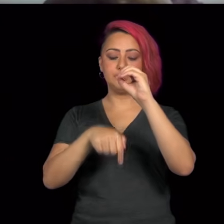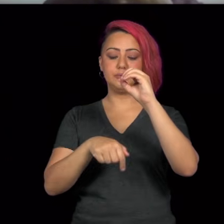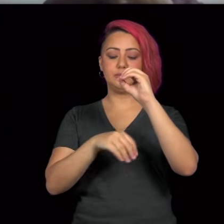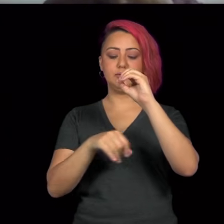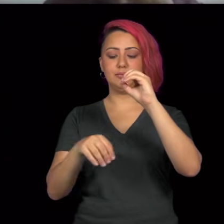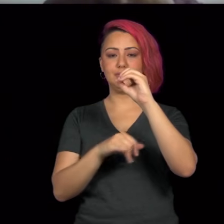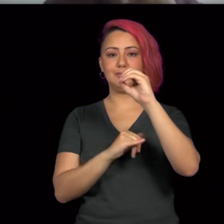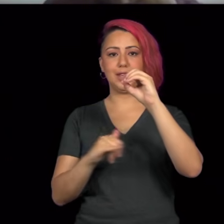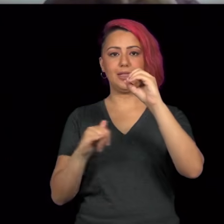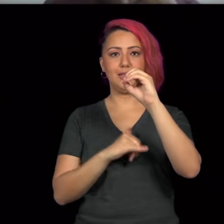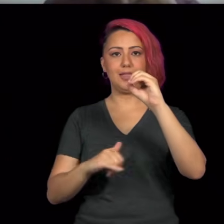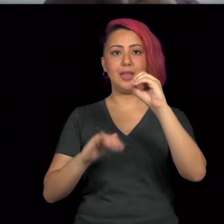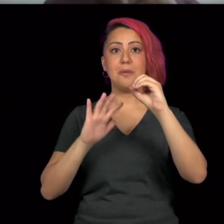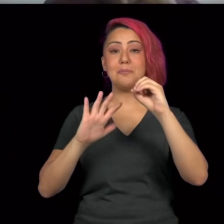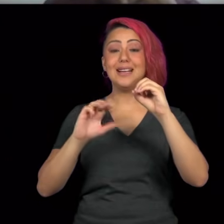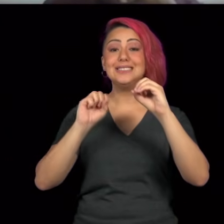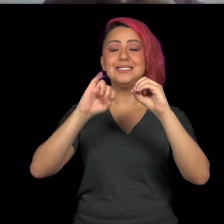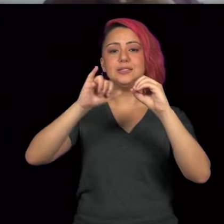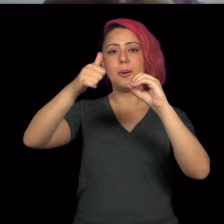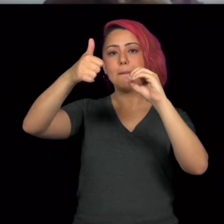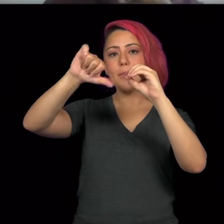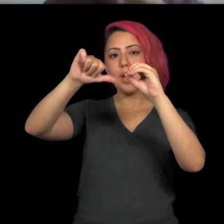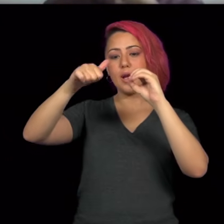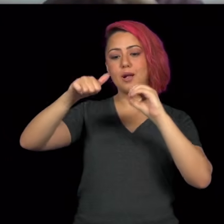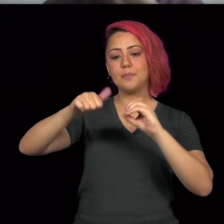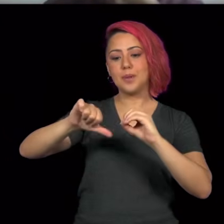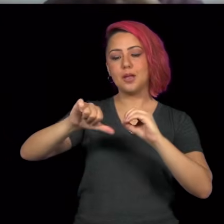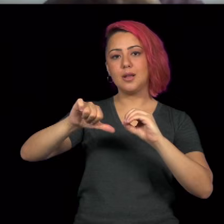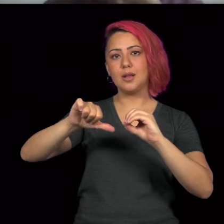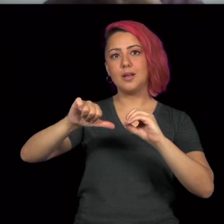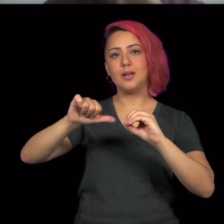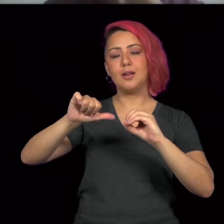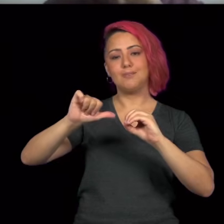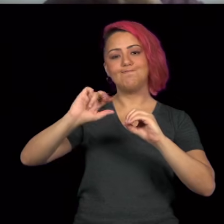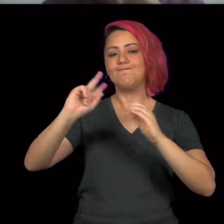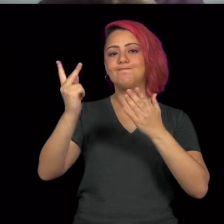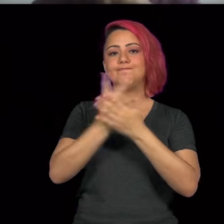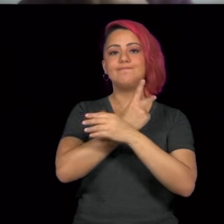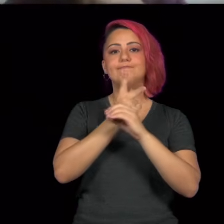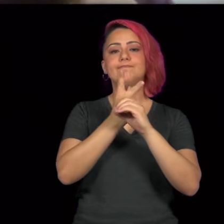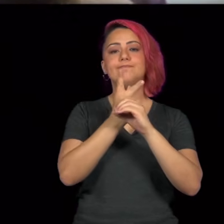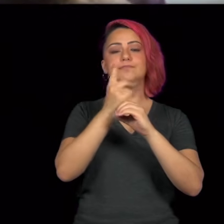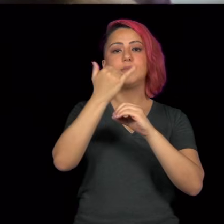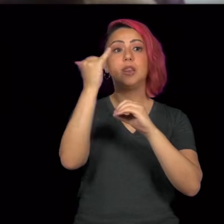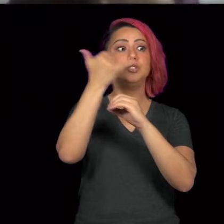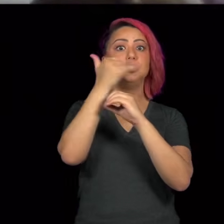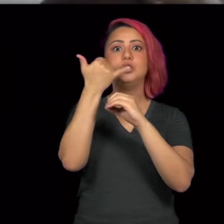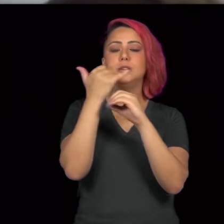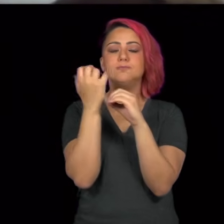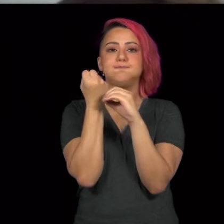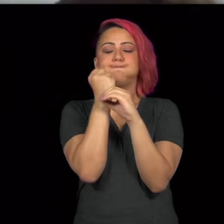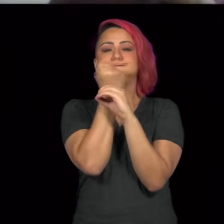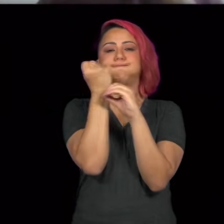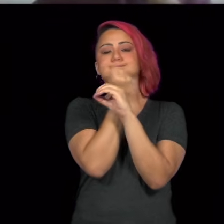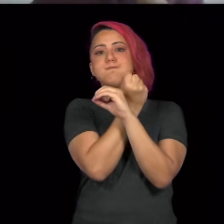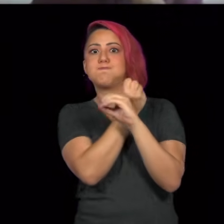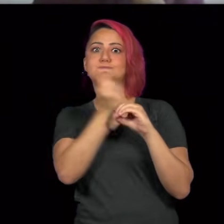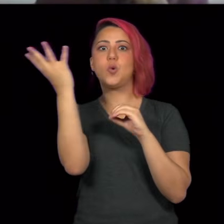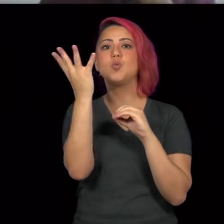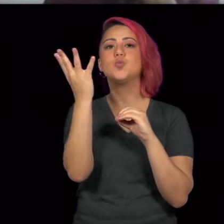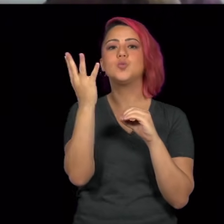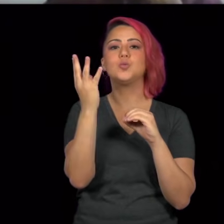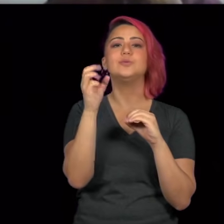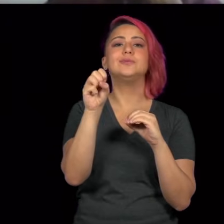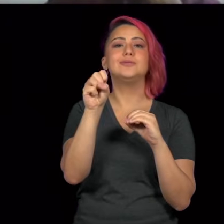outro lado, se eu desligar os dois, eu vou ter a fuga para 1, certo? E o mesmo